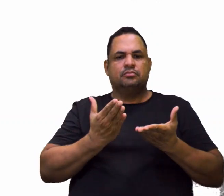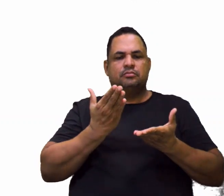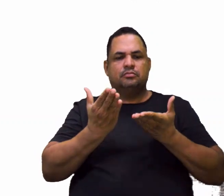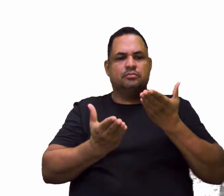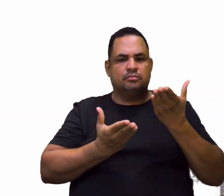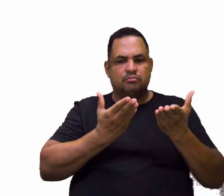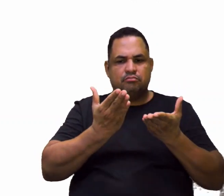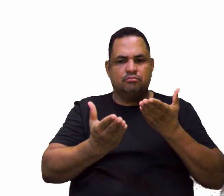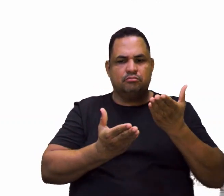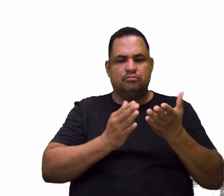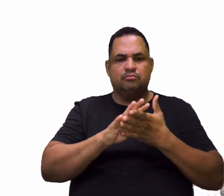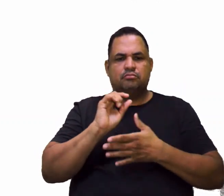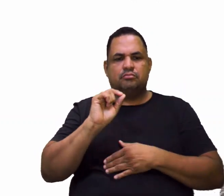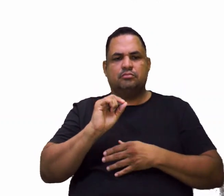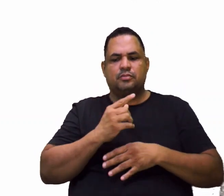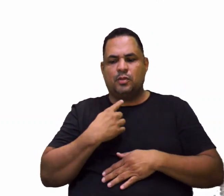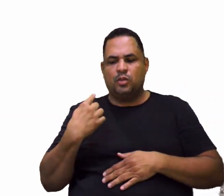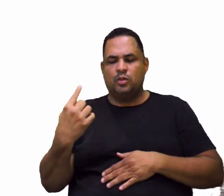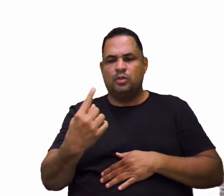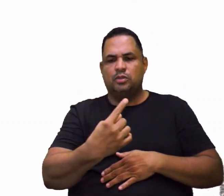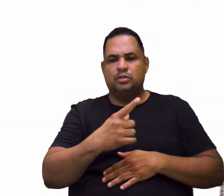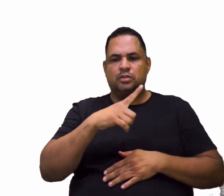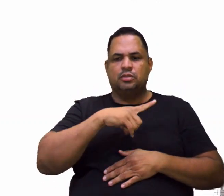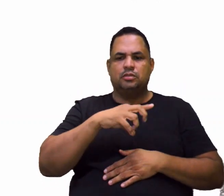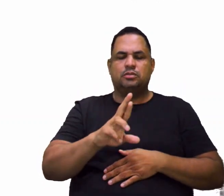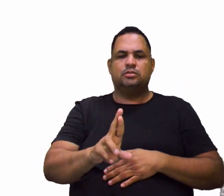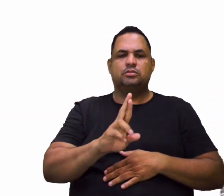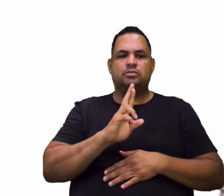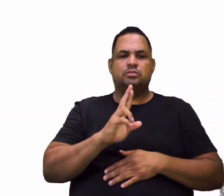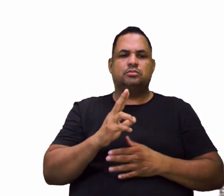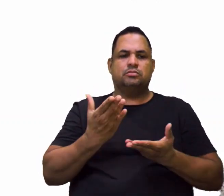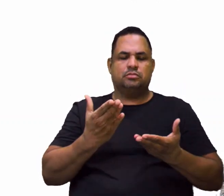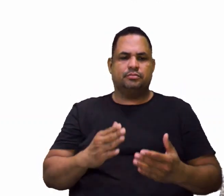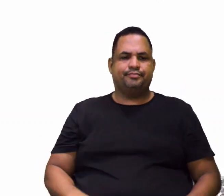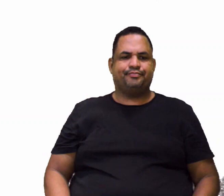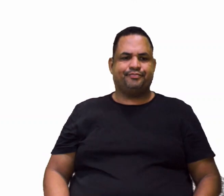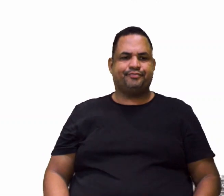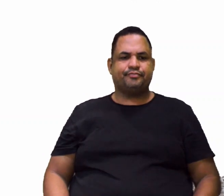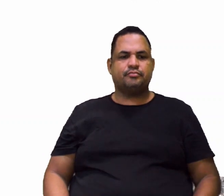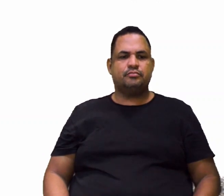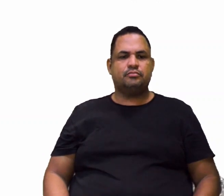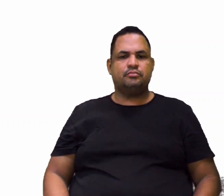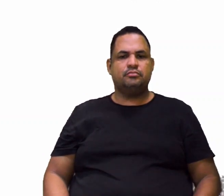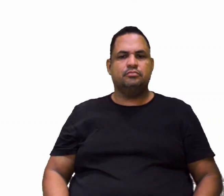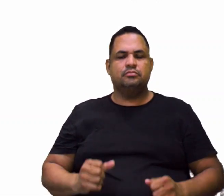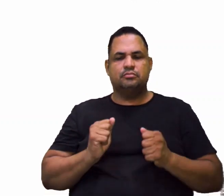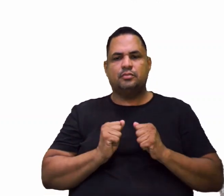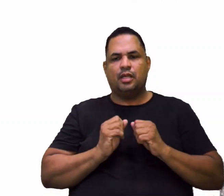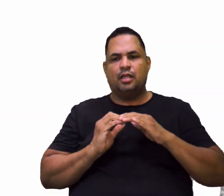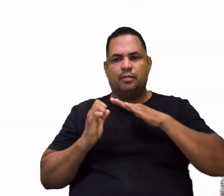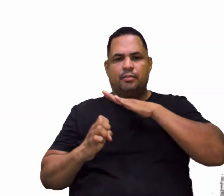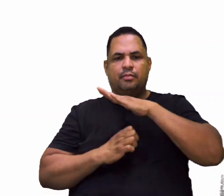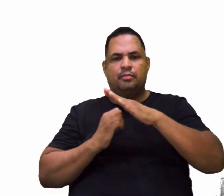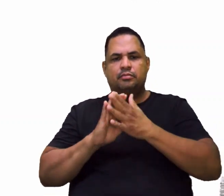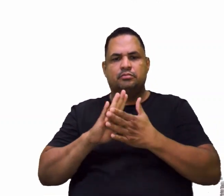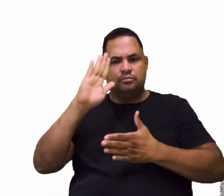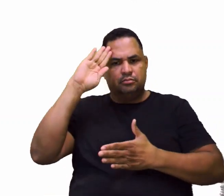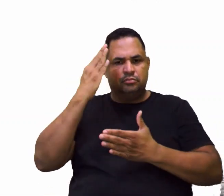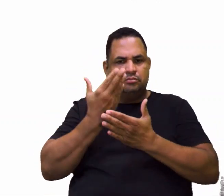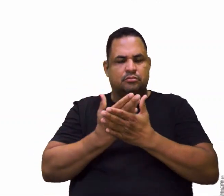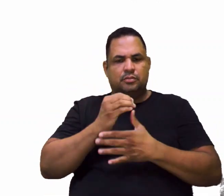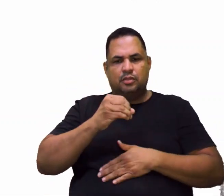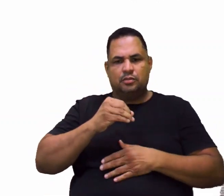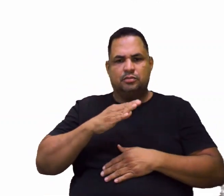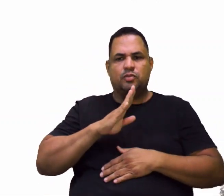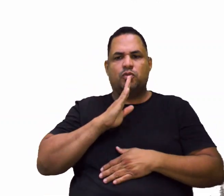as necessidades do entorno, embora resulte em isenção de impostos para companhias, além de credibilidade